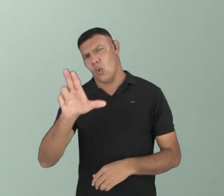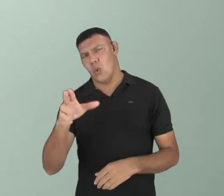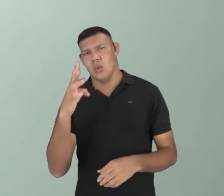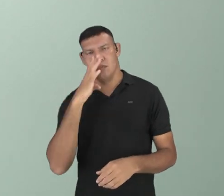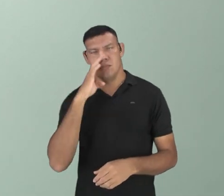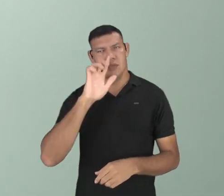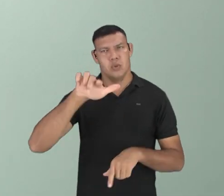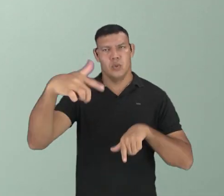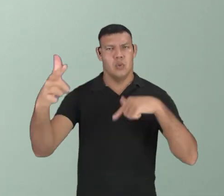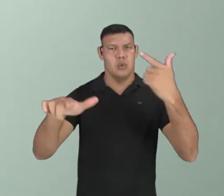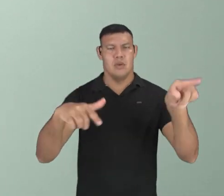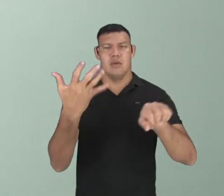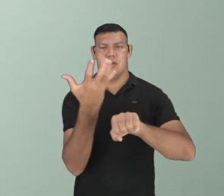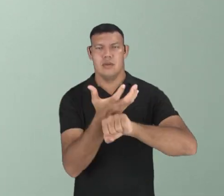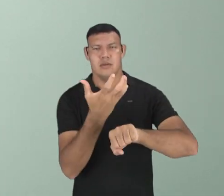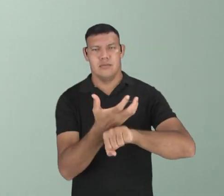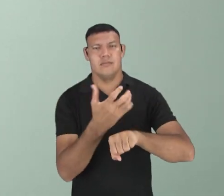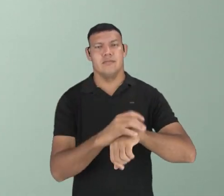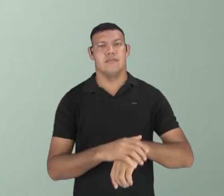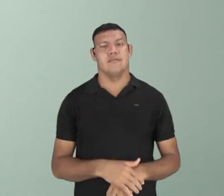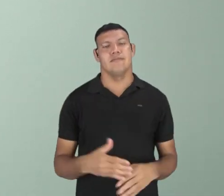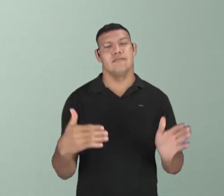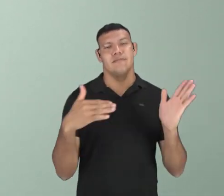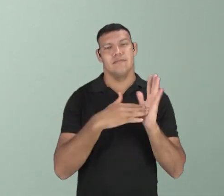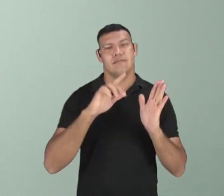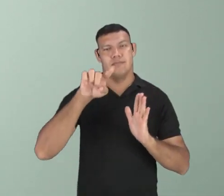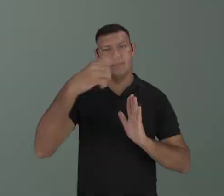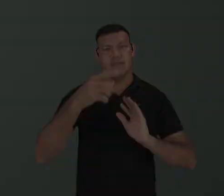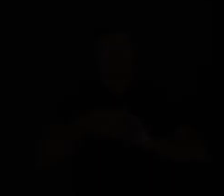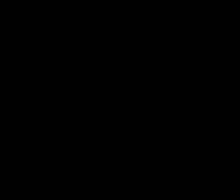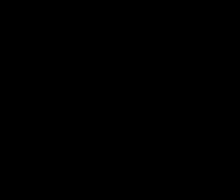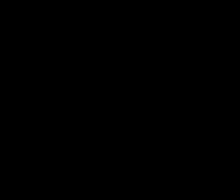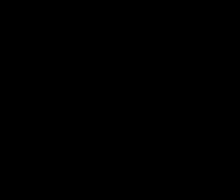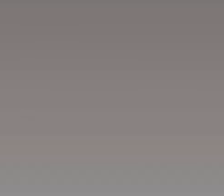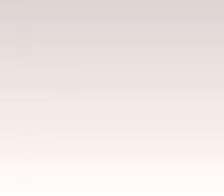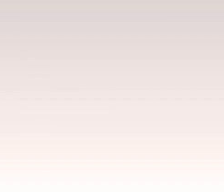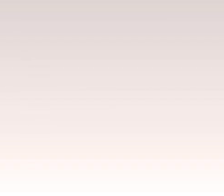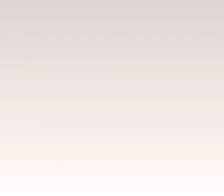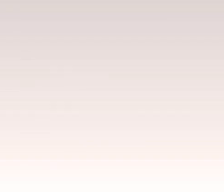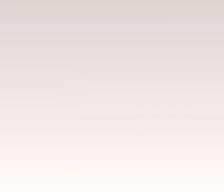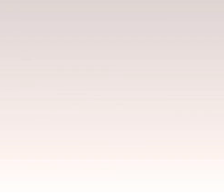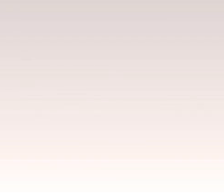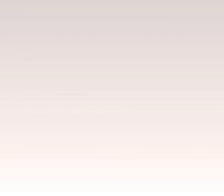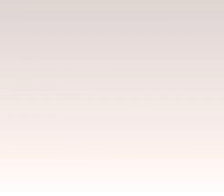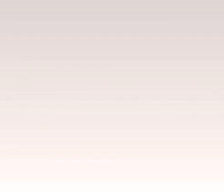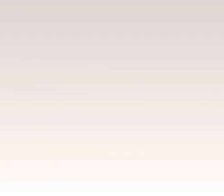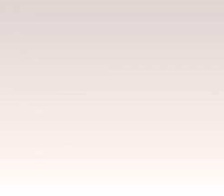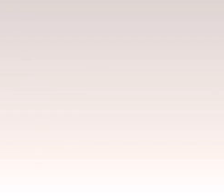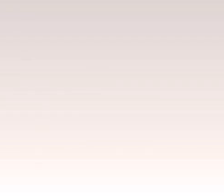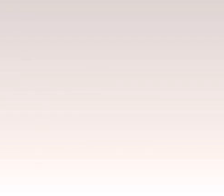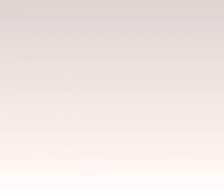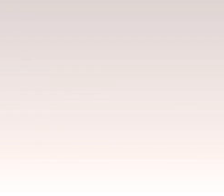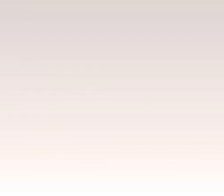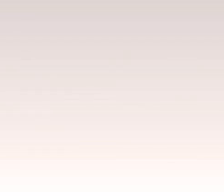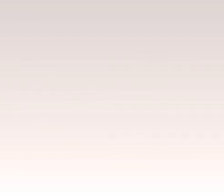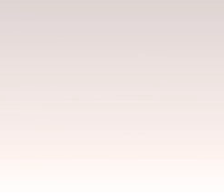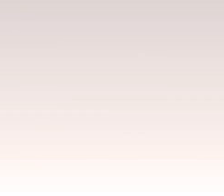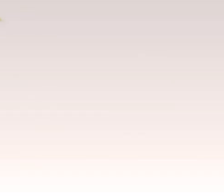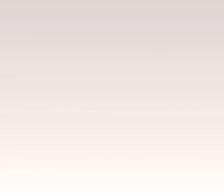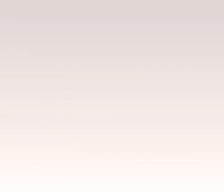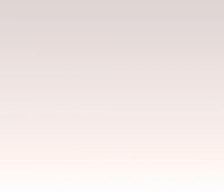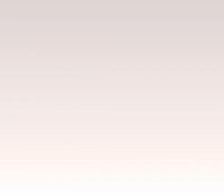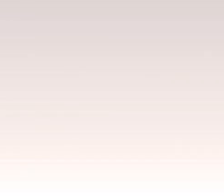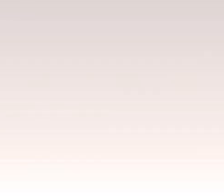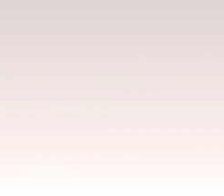outras aulas de outros componentes curriculares é isso até mais E aí